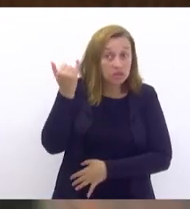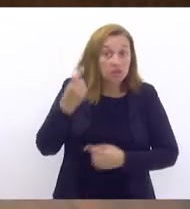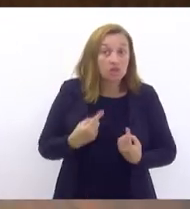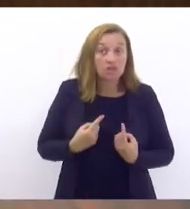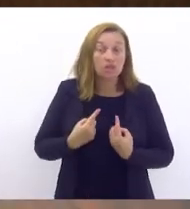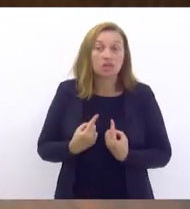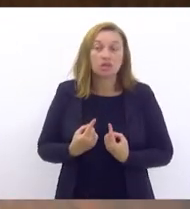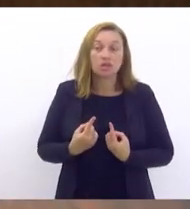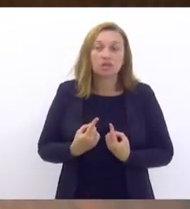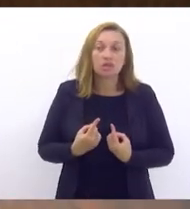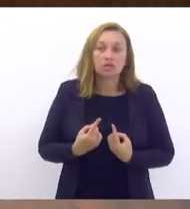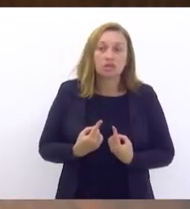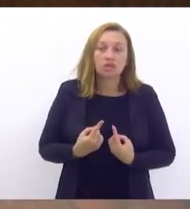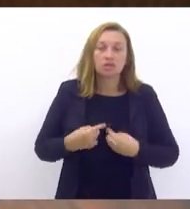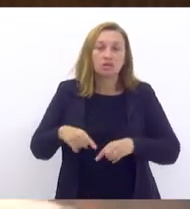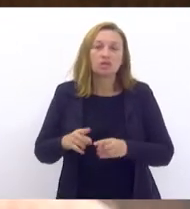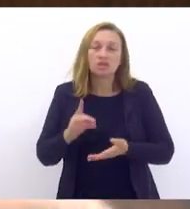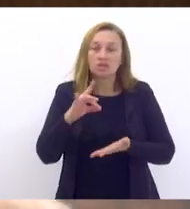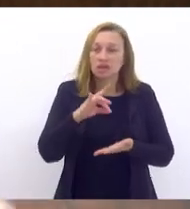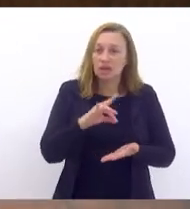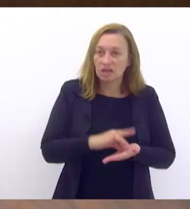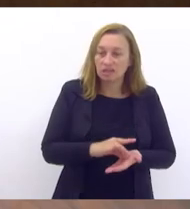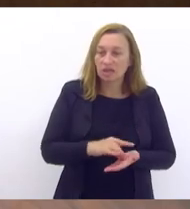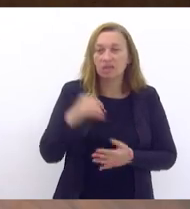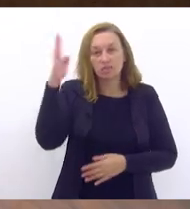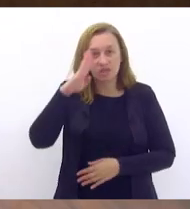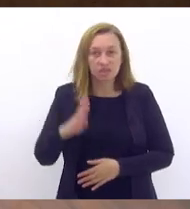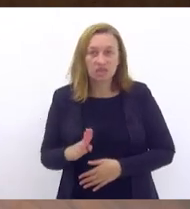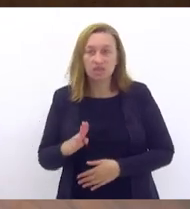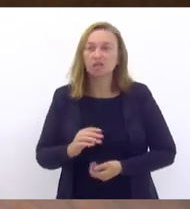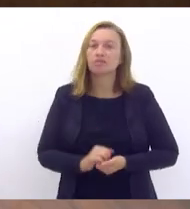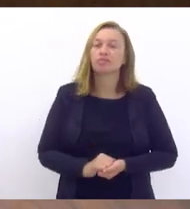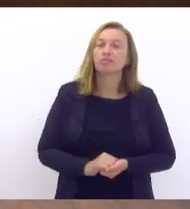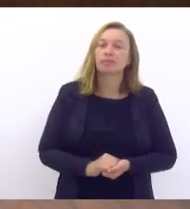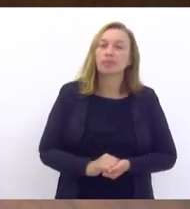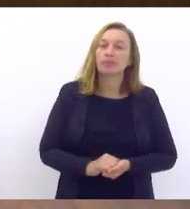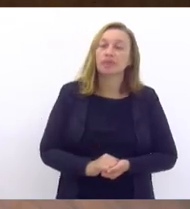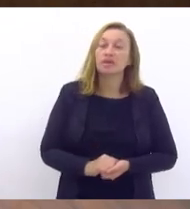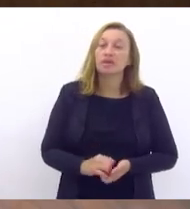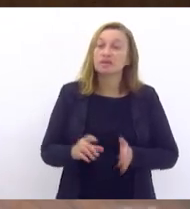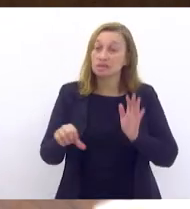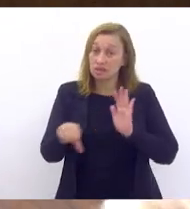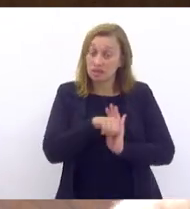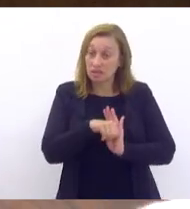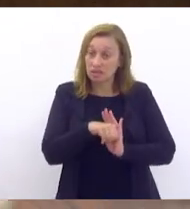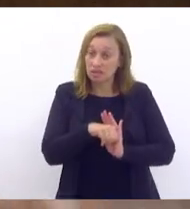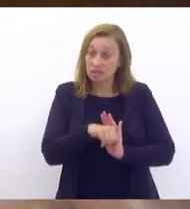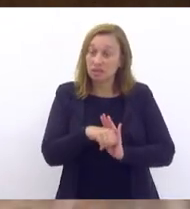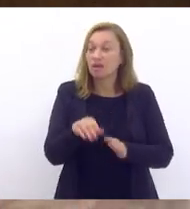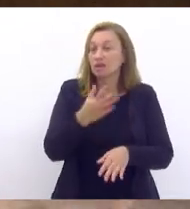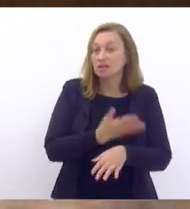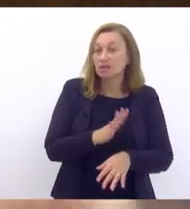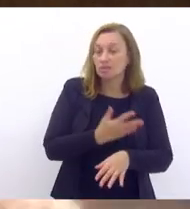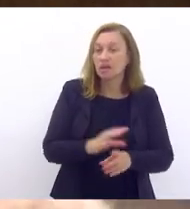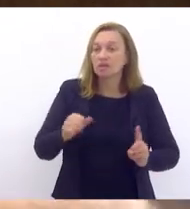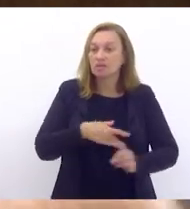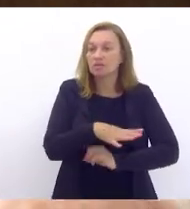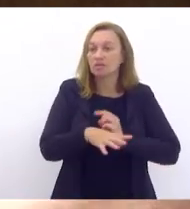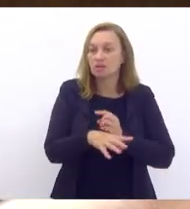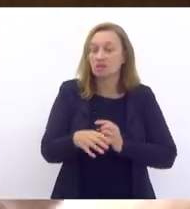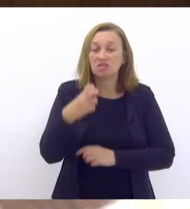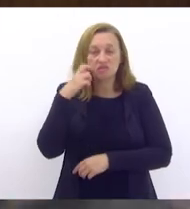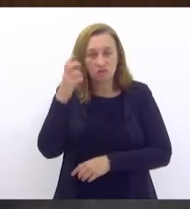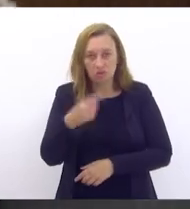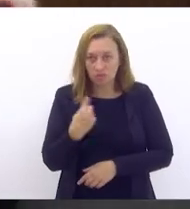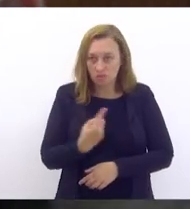combater essa chaga da realidade brasileira, é importante combater este crime e esta prática social que muito nos